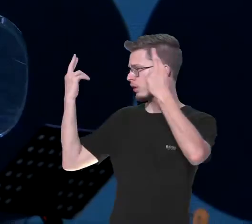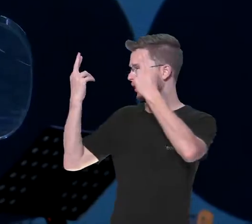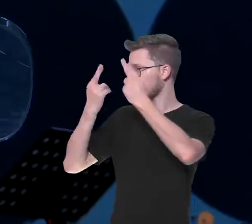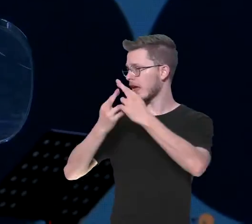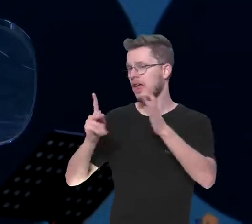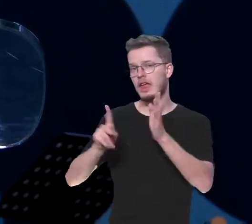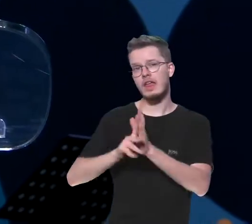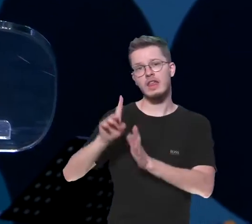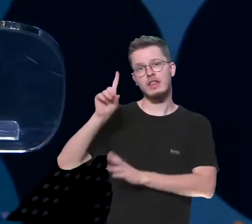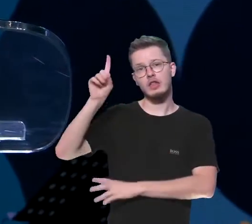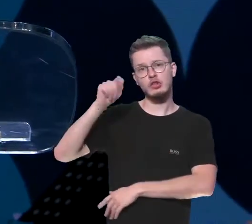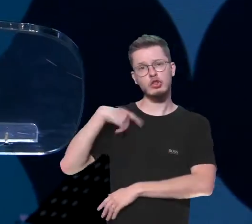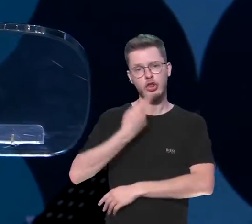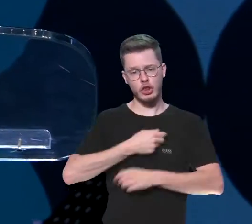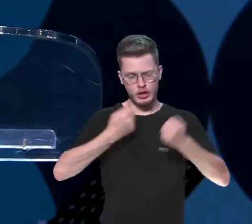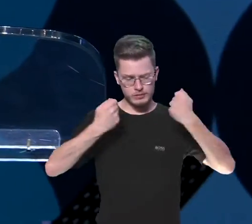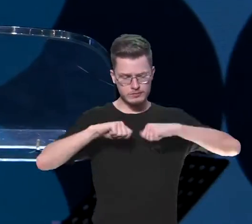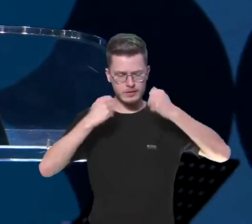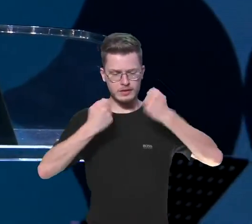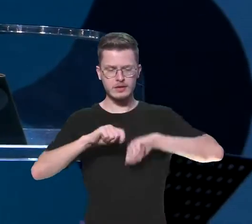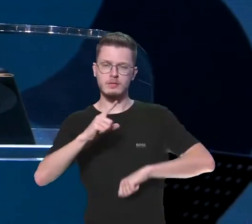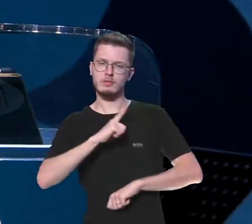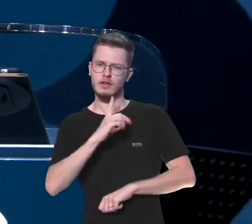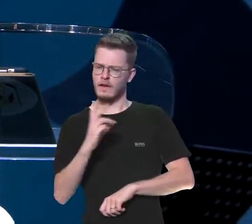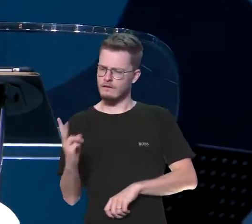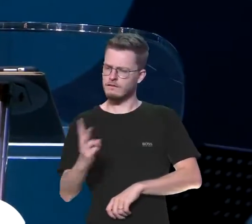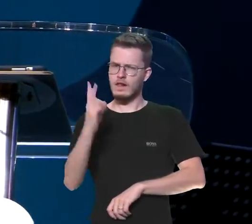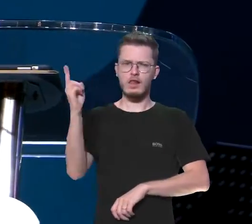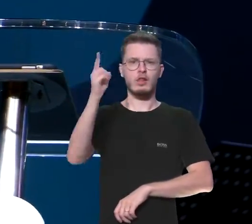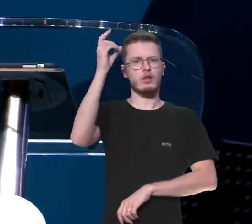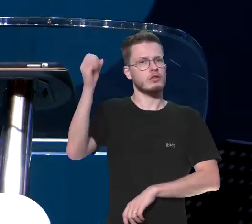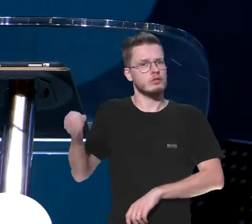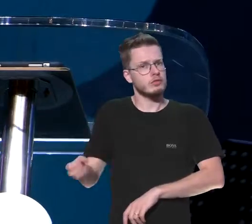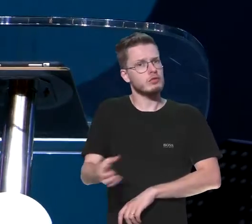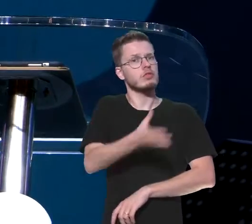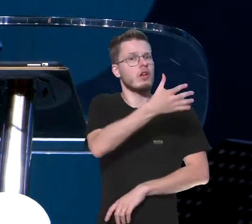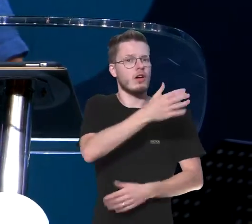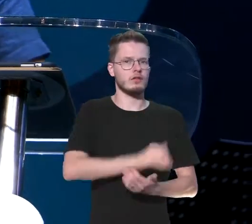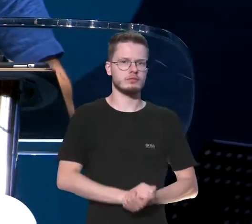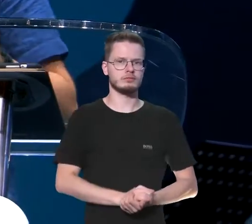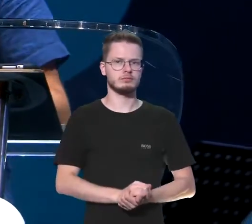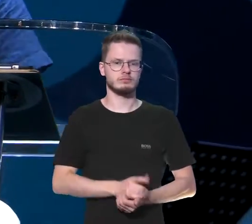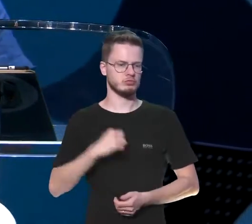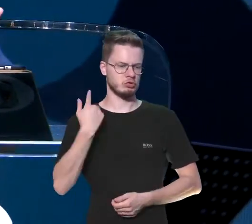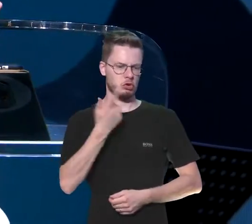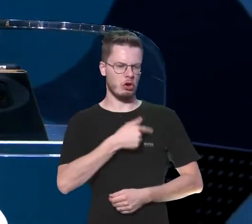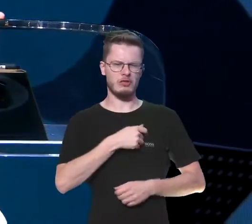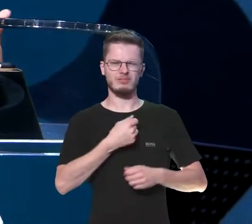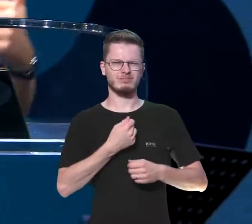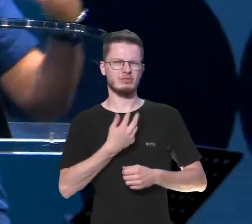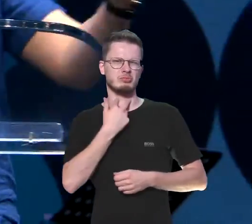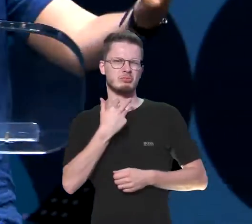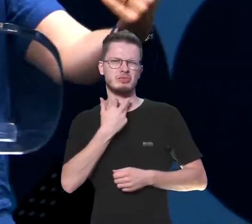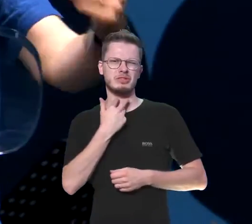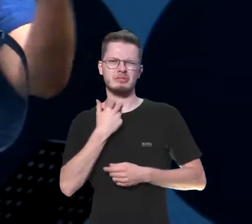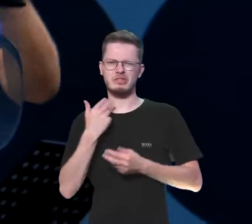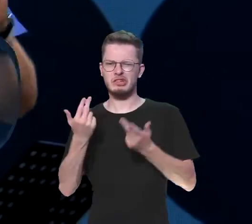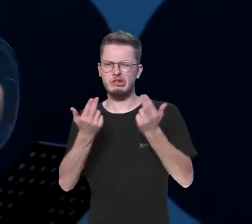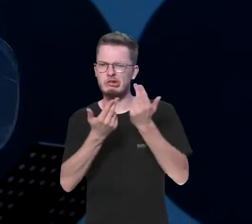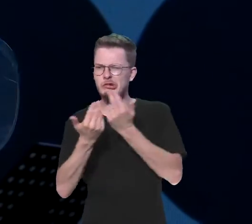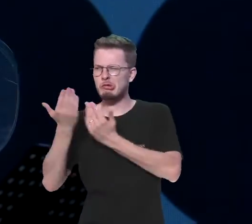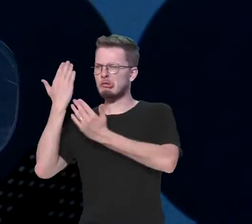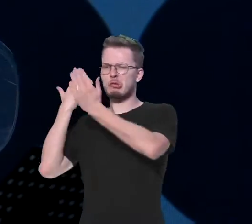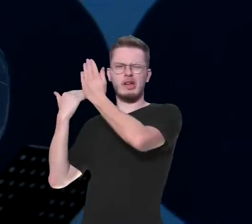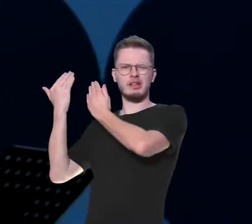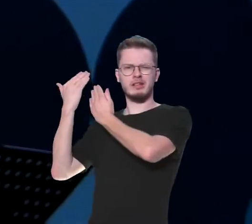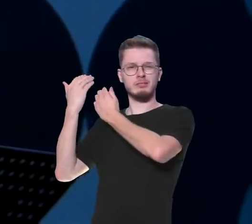se estabelece na nossa vida, e nós não podemos mais ser os mesmos. E quando Jesus ministra o Sermão